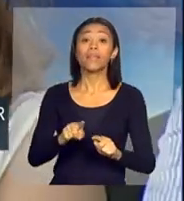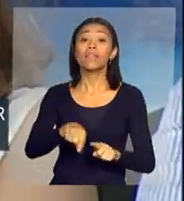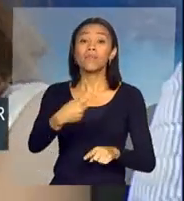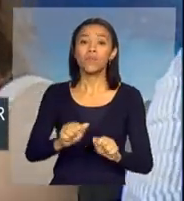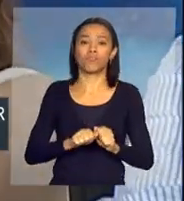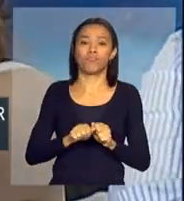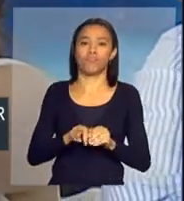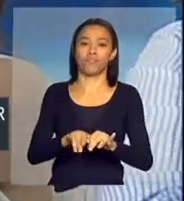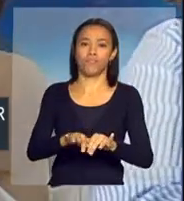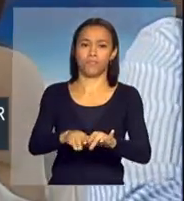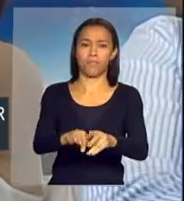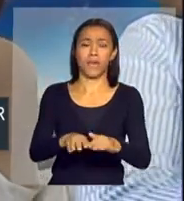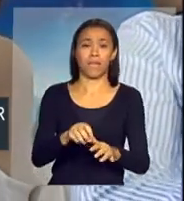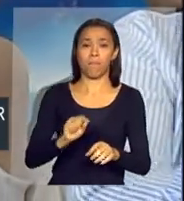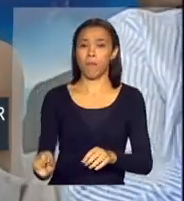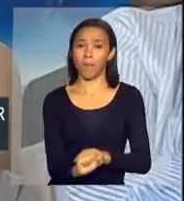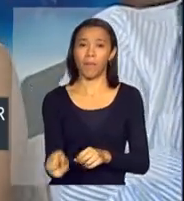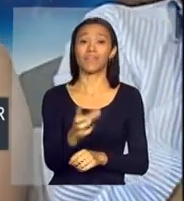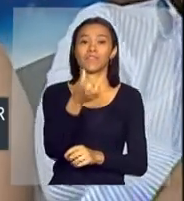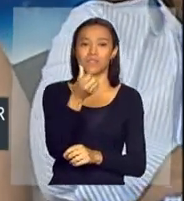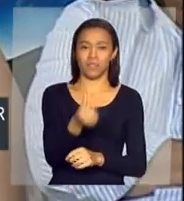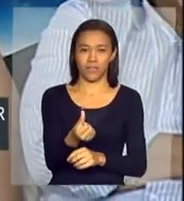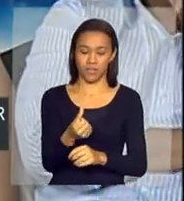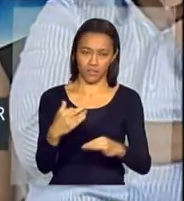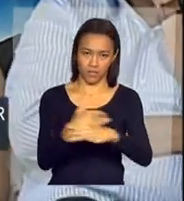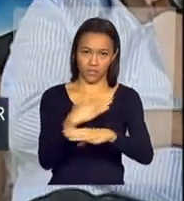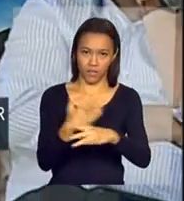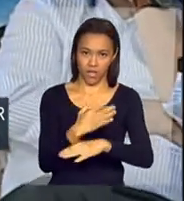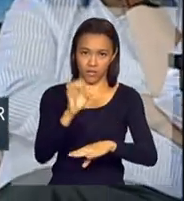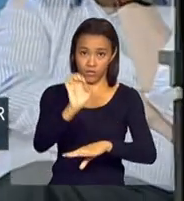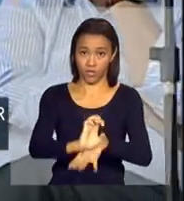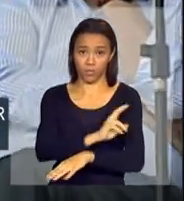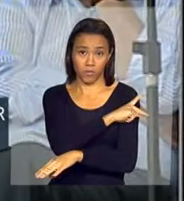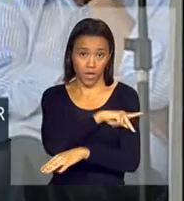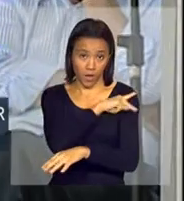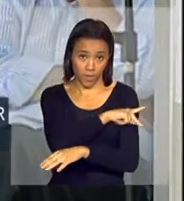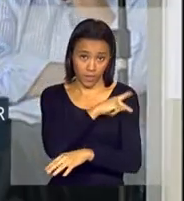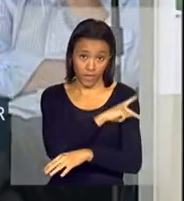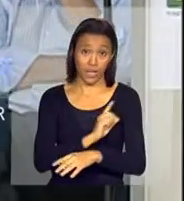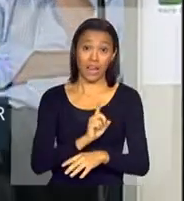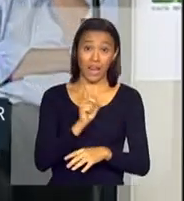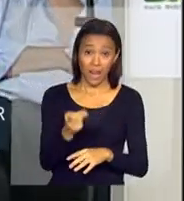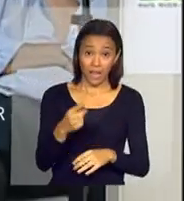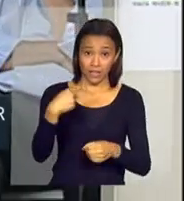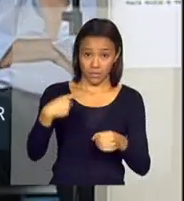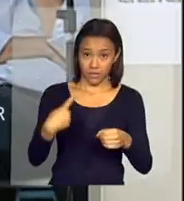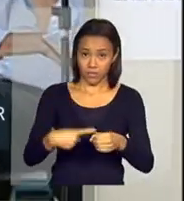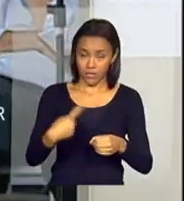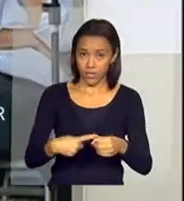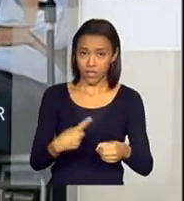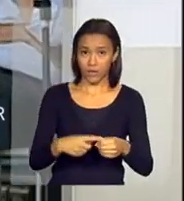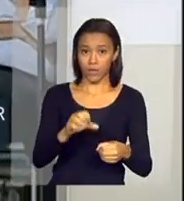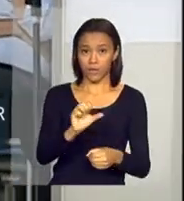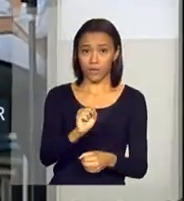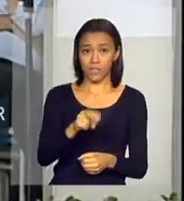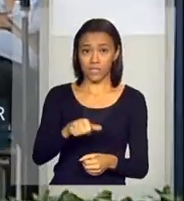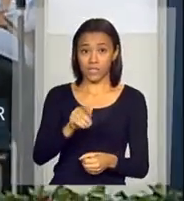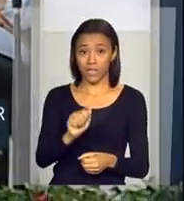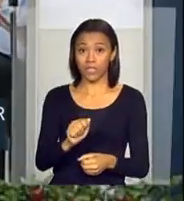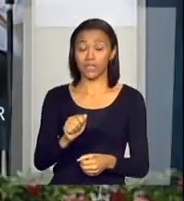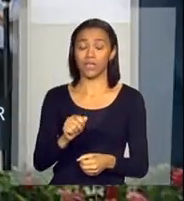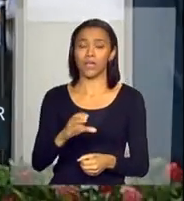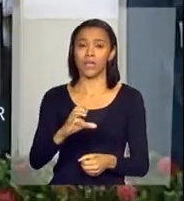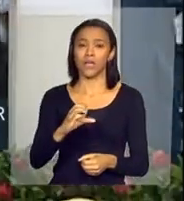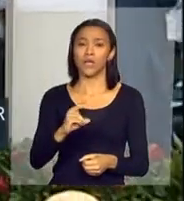distribuição para 6 cidades do Piauí. E lá em Santa Cruz dos Milagres, como o rio São